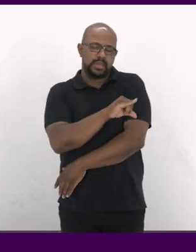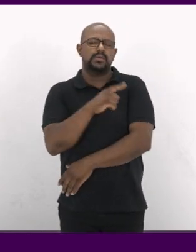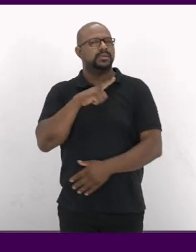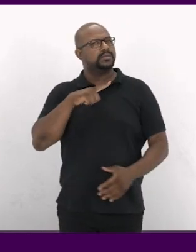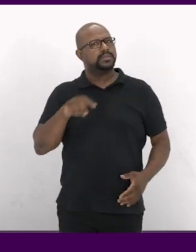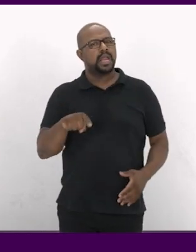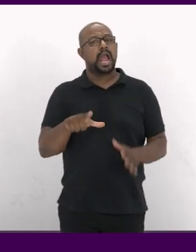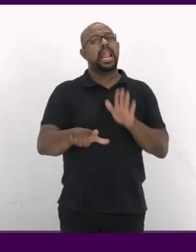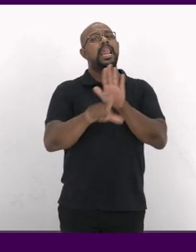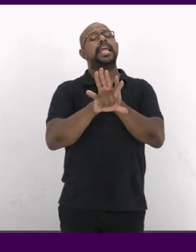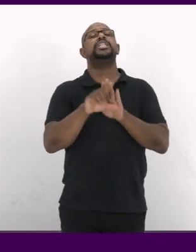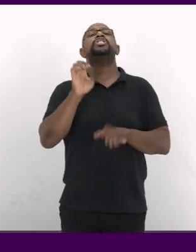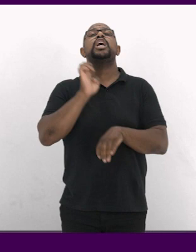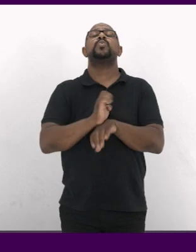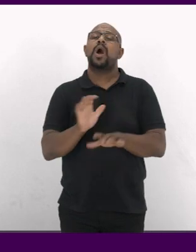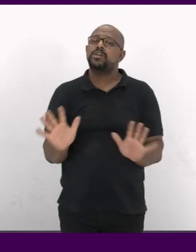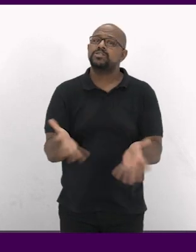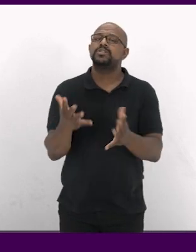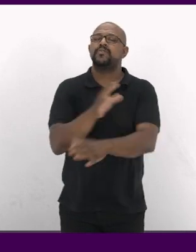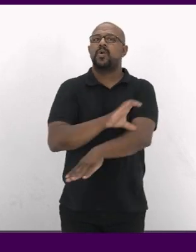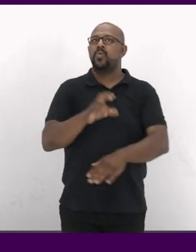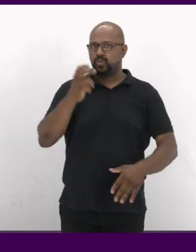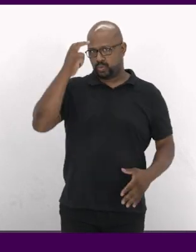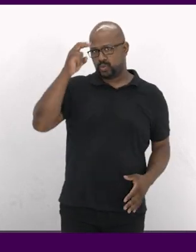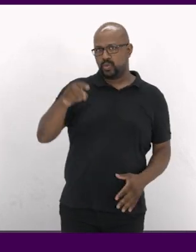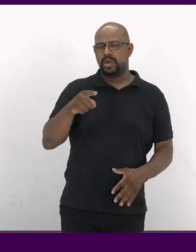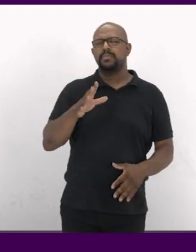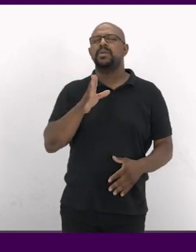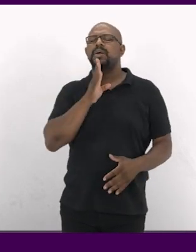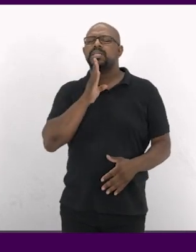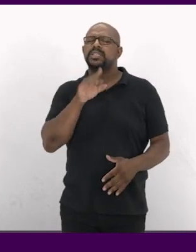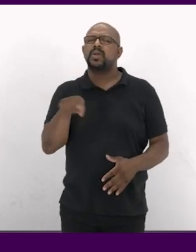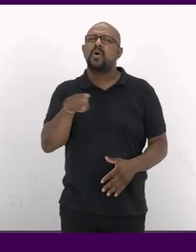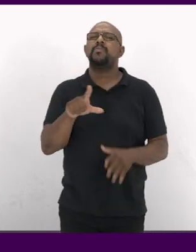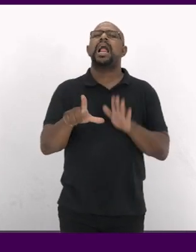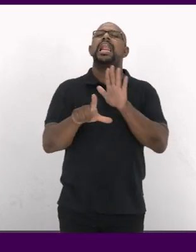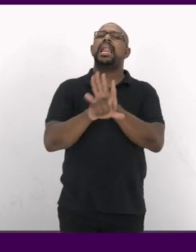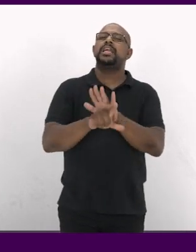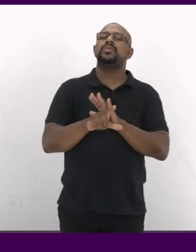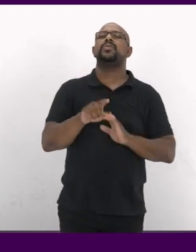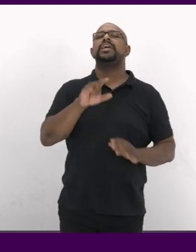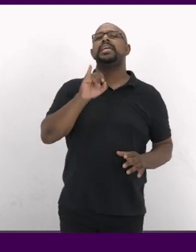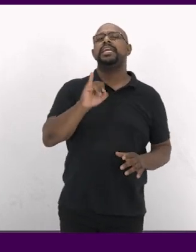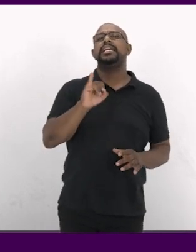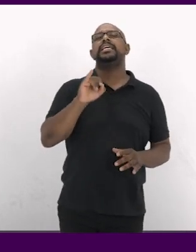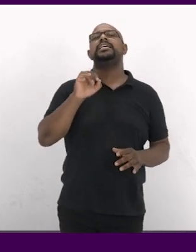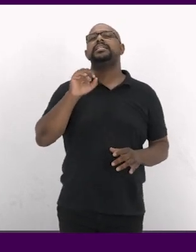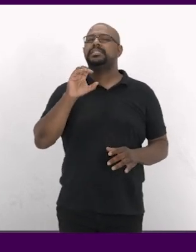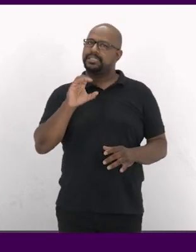Janeiro, possuem também suas leis estaduais de incentivo à cultura, muitas vezes conhecida como Lei do